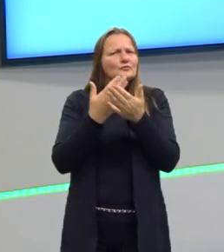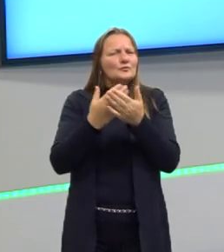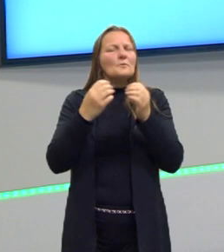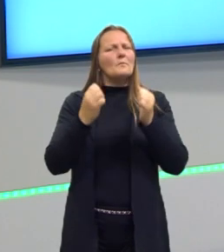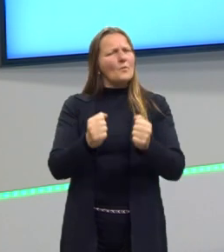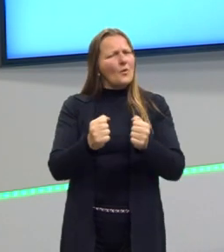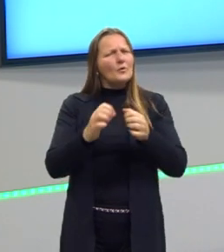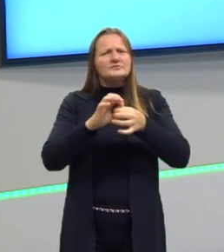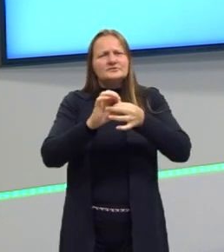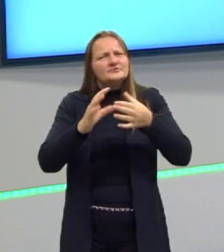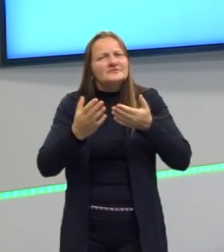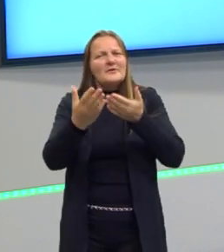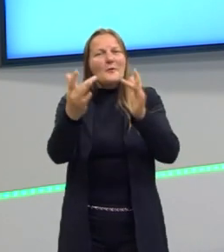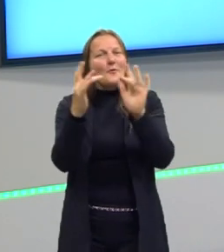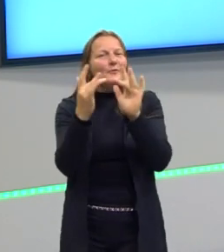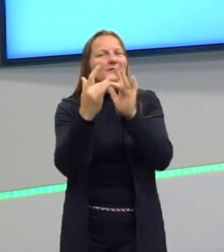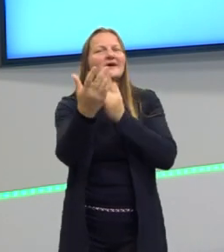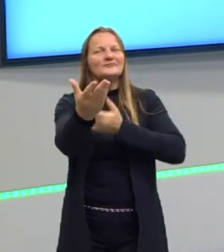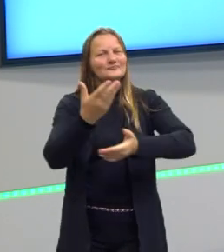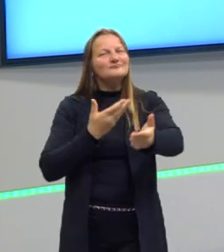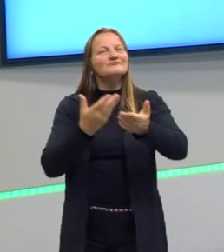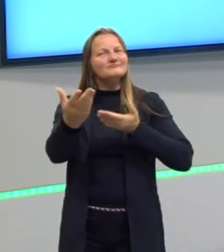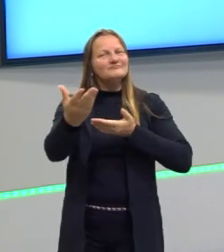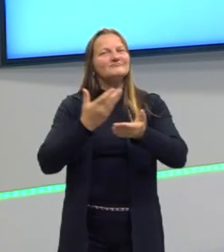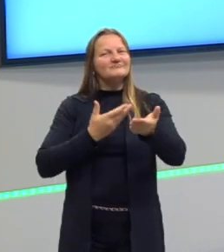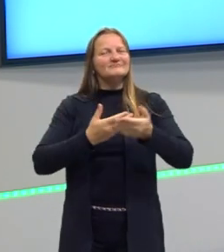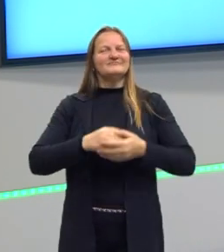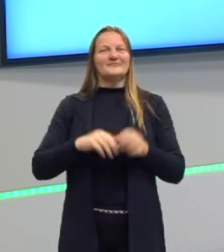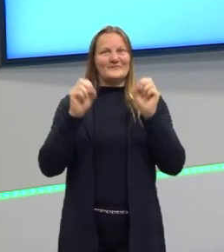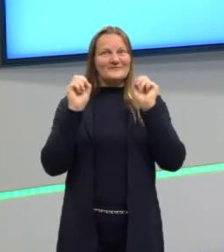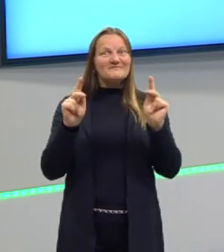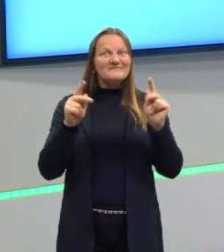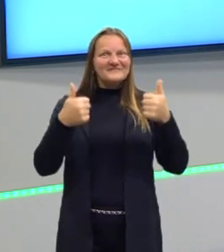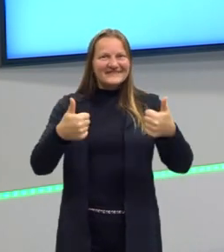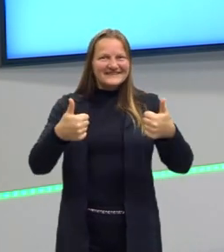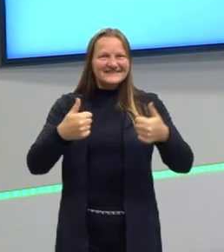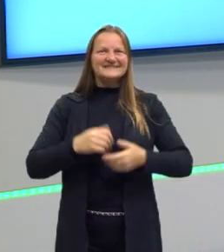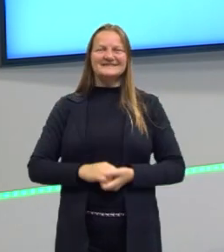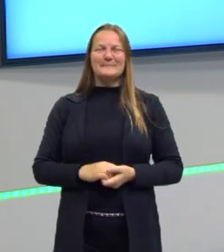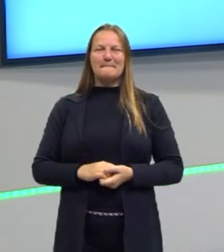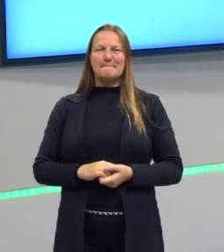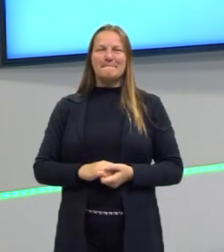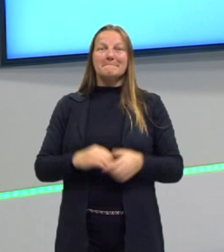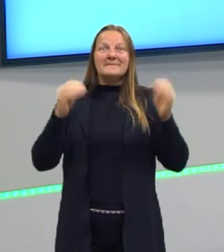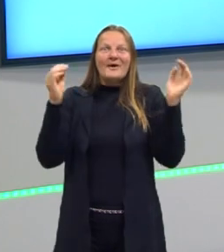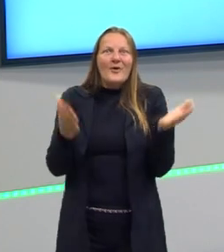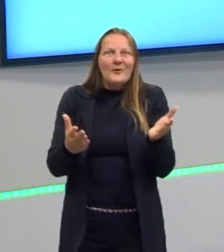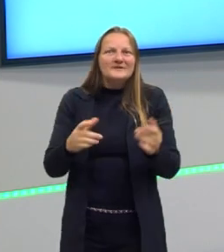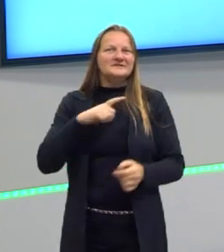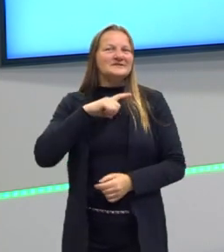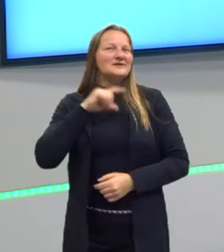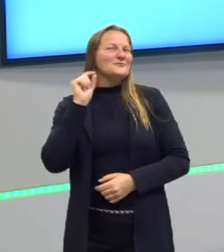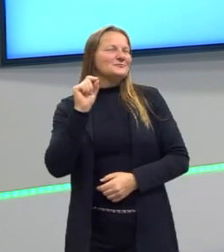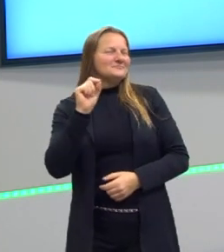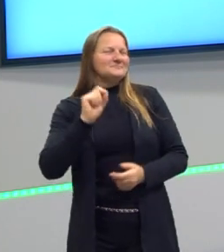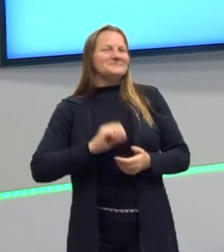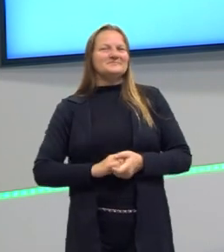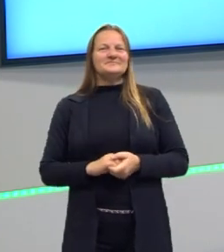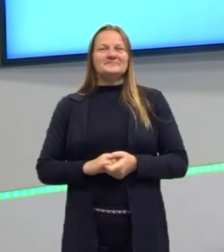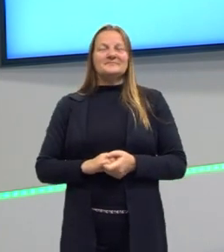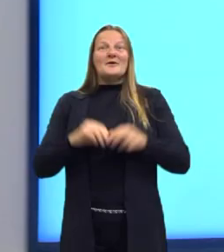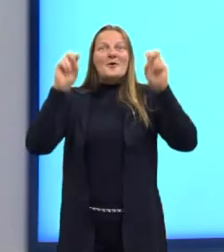estudos nós estamos prontos para te ajudar e responder certo a hoje nós temos um